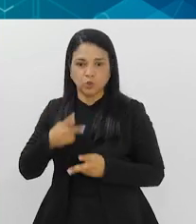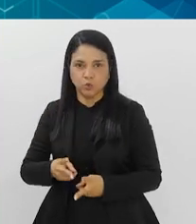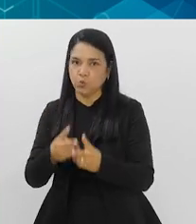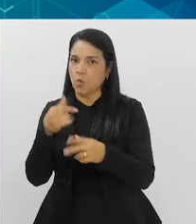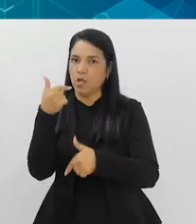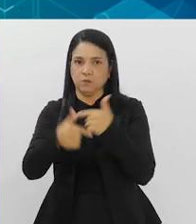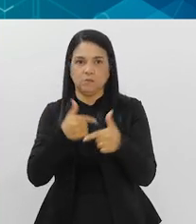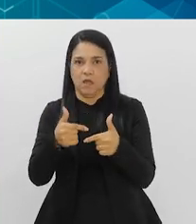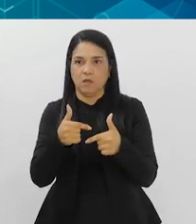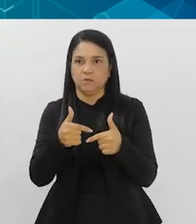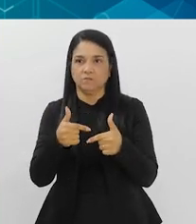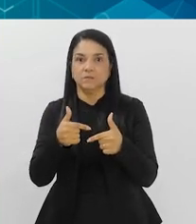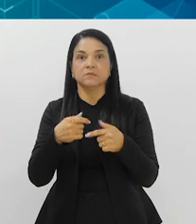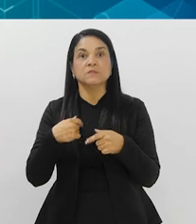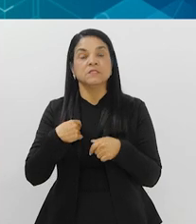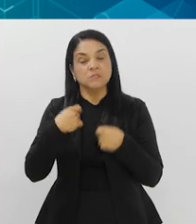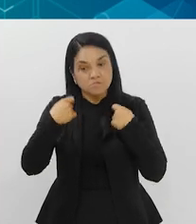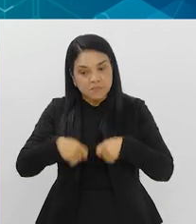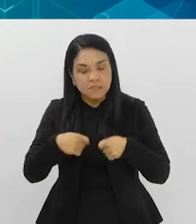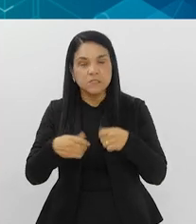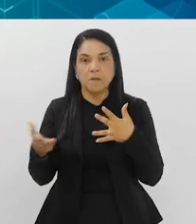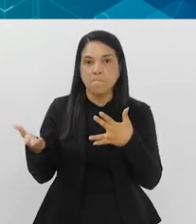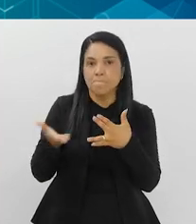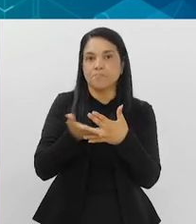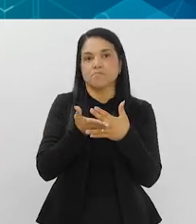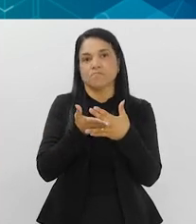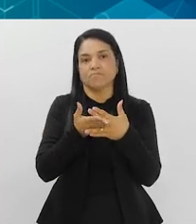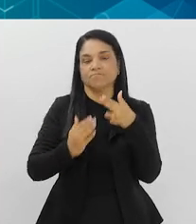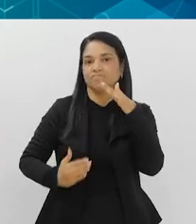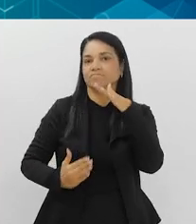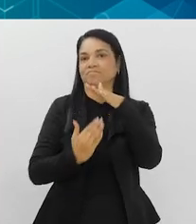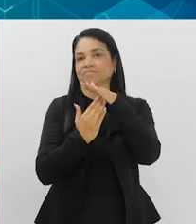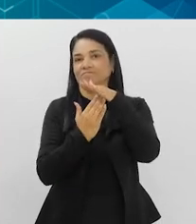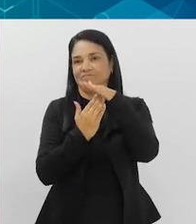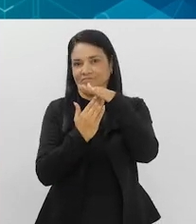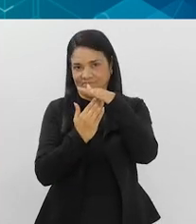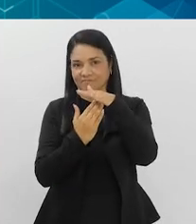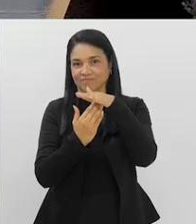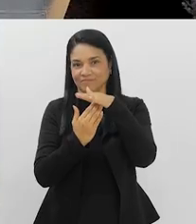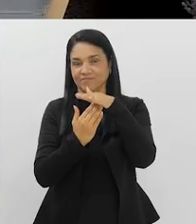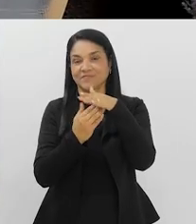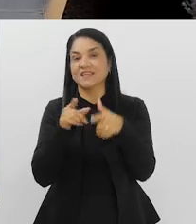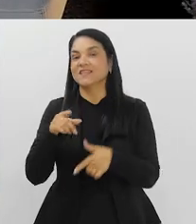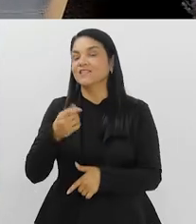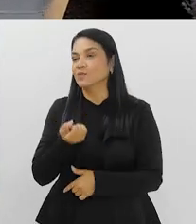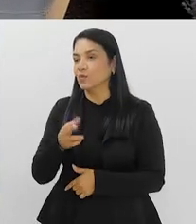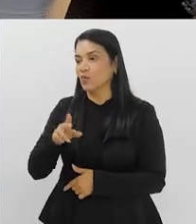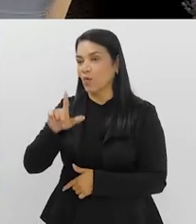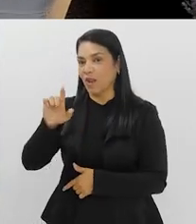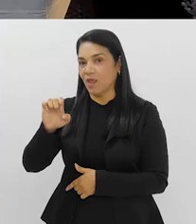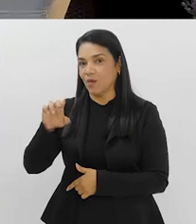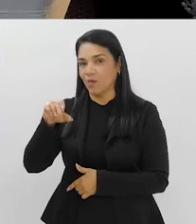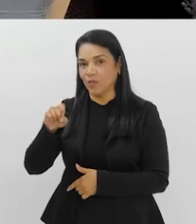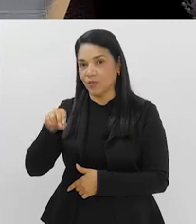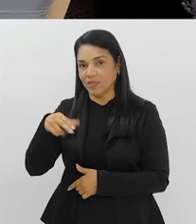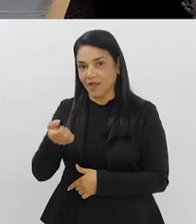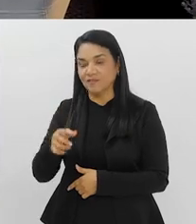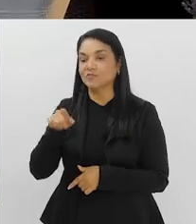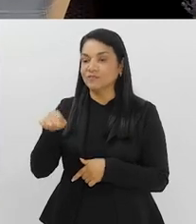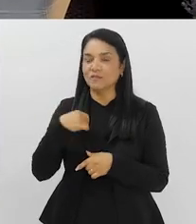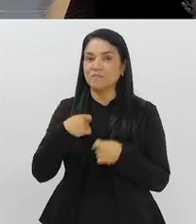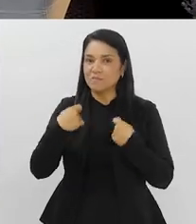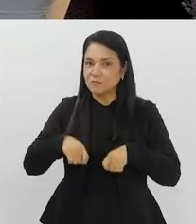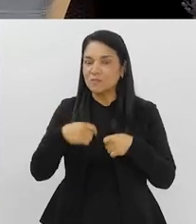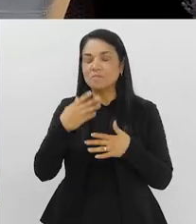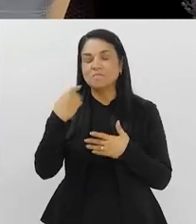continuando o trabalho, porque muitas vezes o trabalho continua, a gente que precisa aprender a pausar também. E aí, doutor Leonardo, a pessoa tem que deixar de lado o